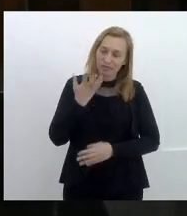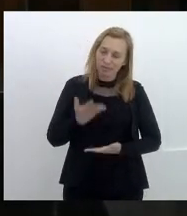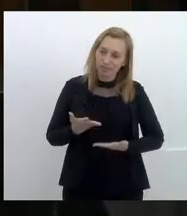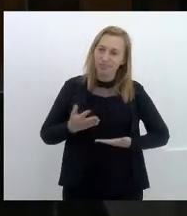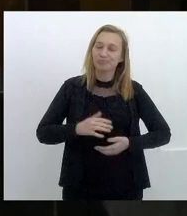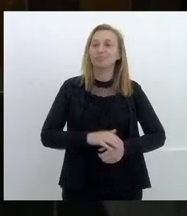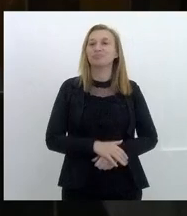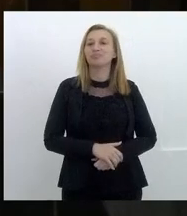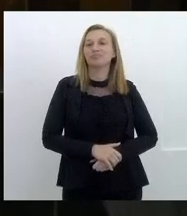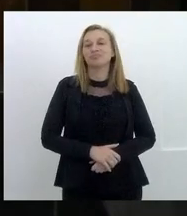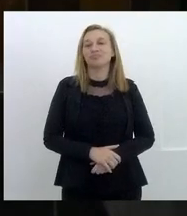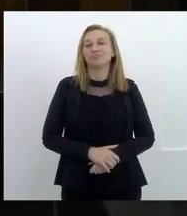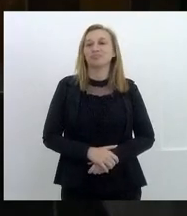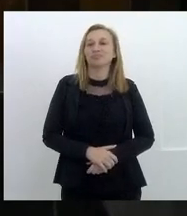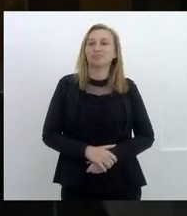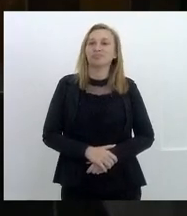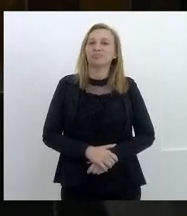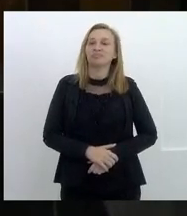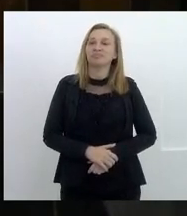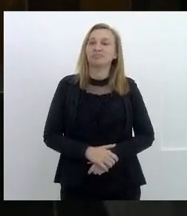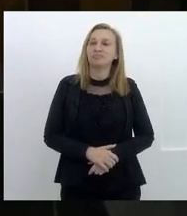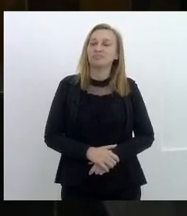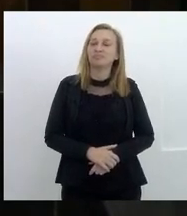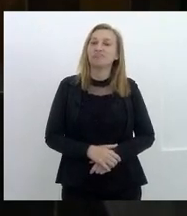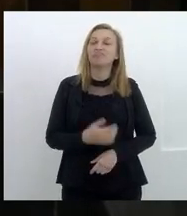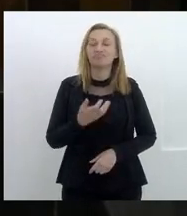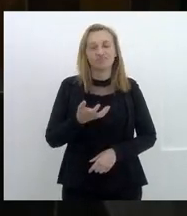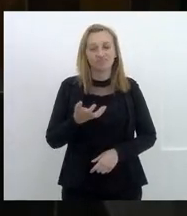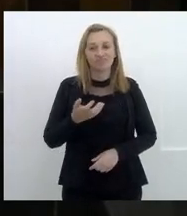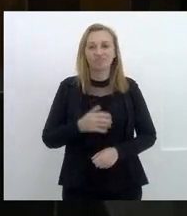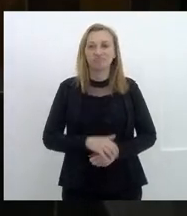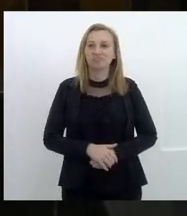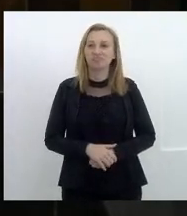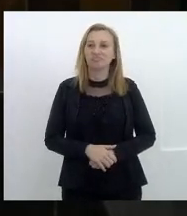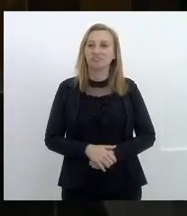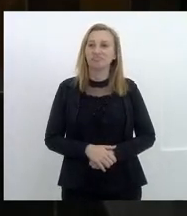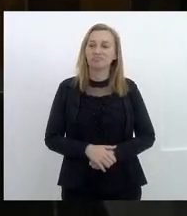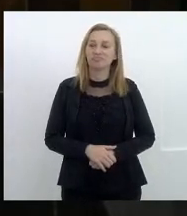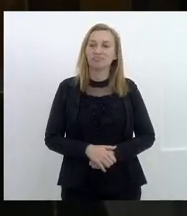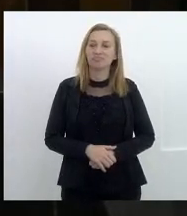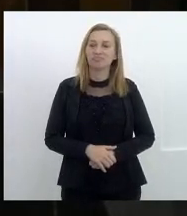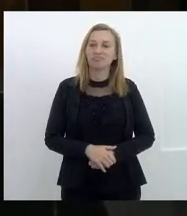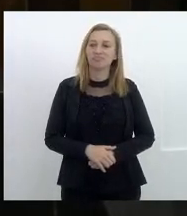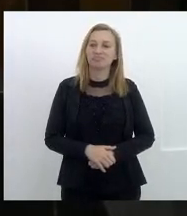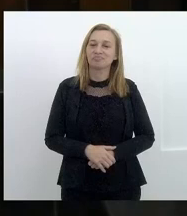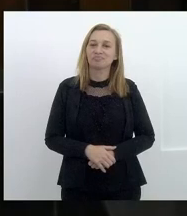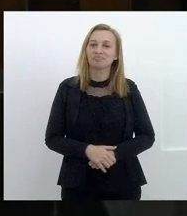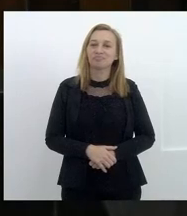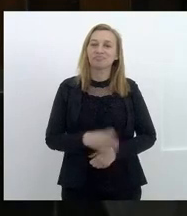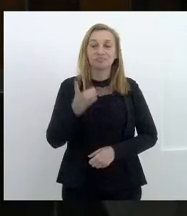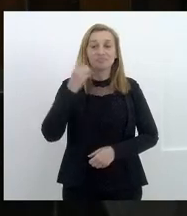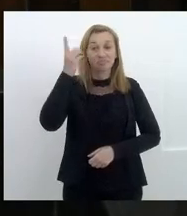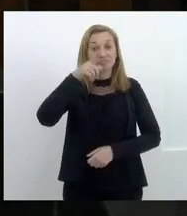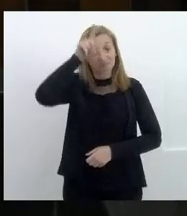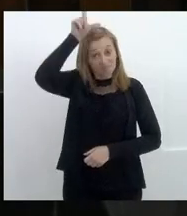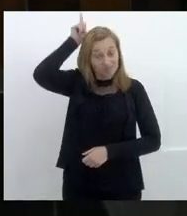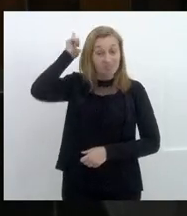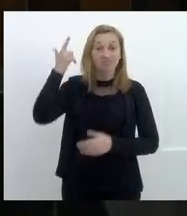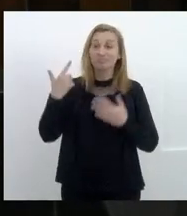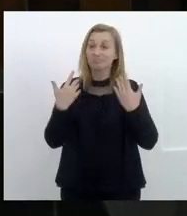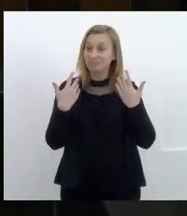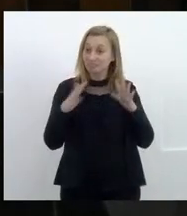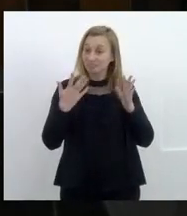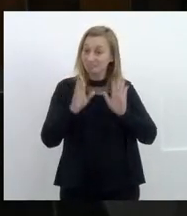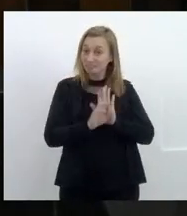Deputados e eu quero em primeiro lugar o Deputado Luiz Paulo a saudar